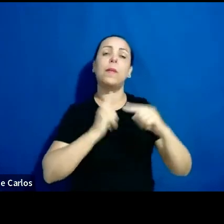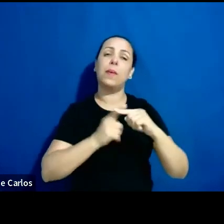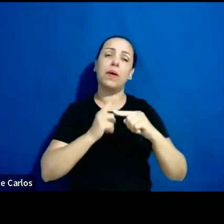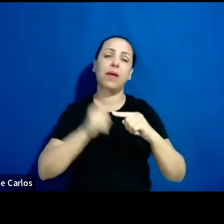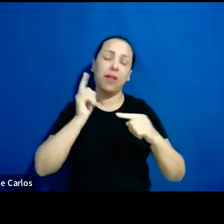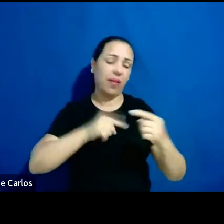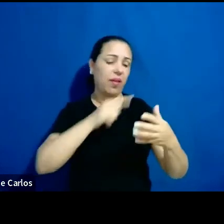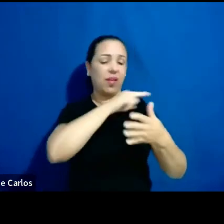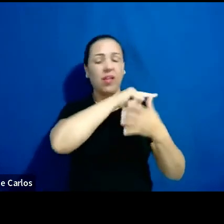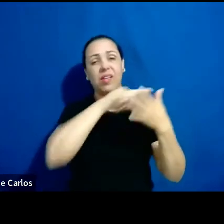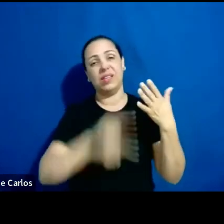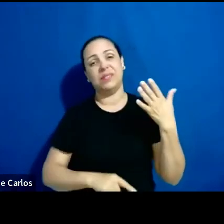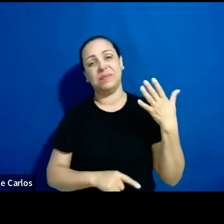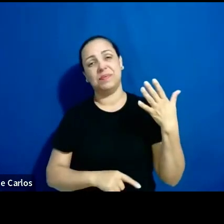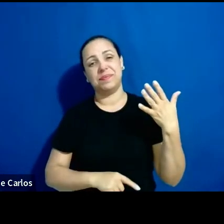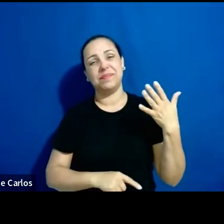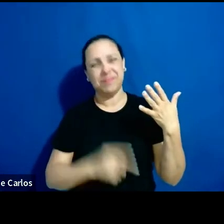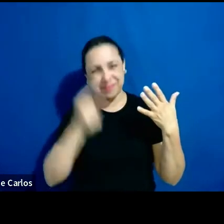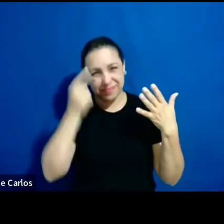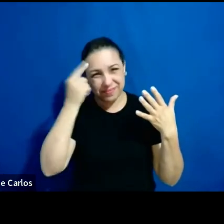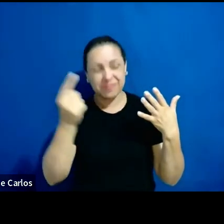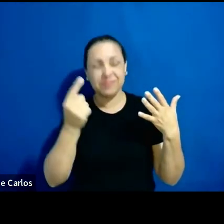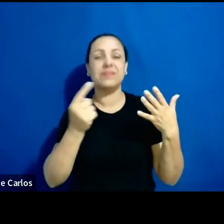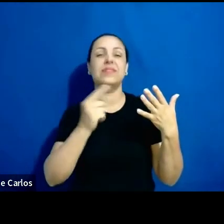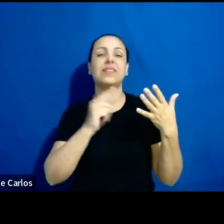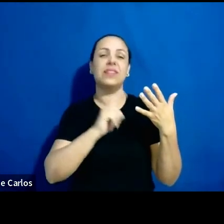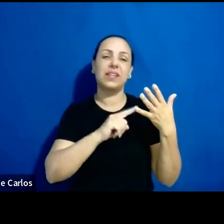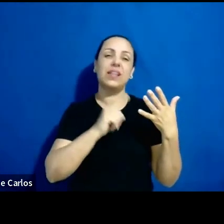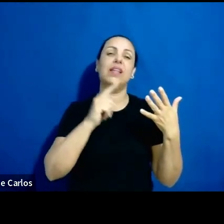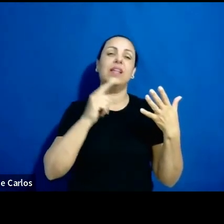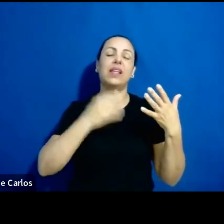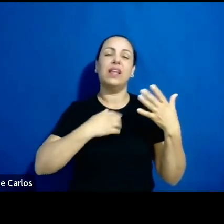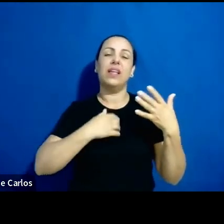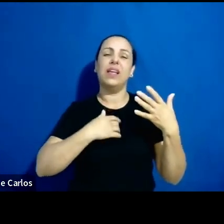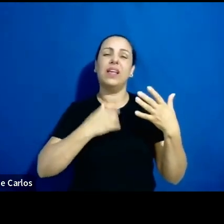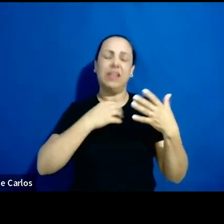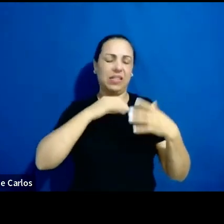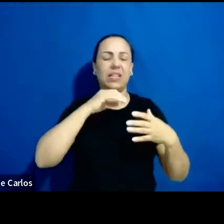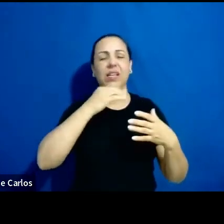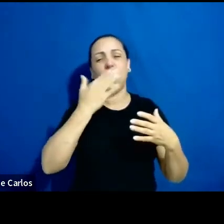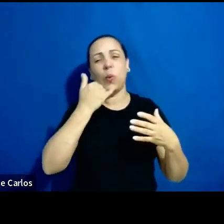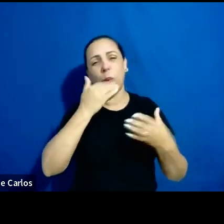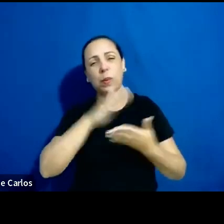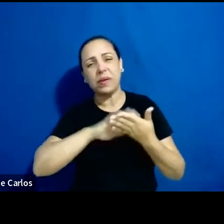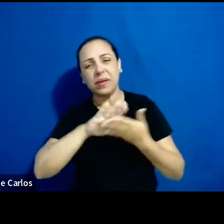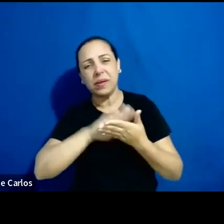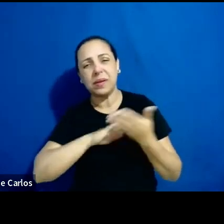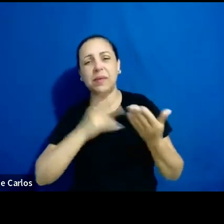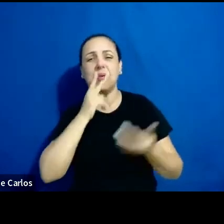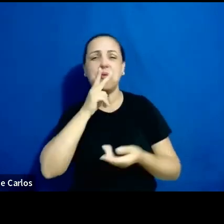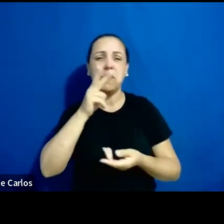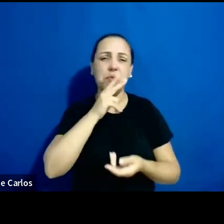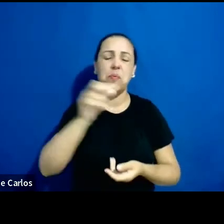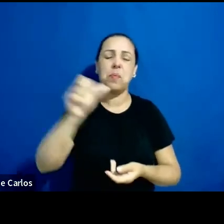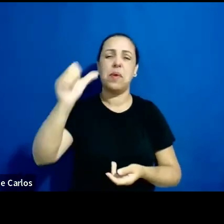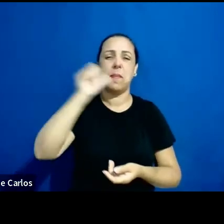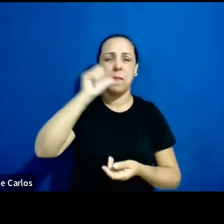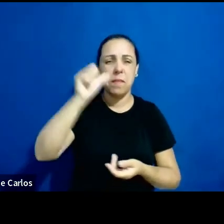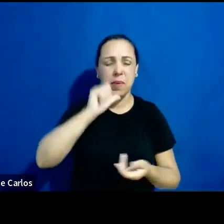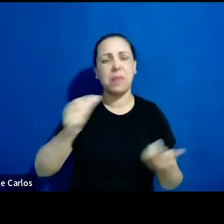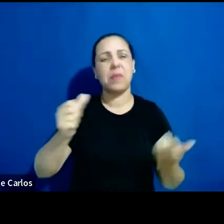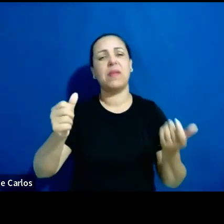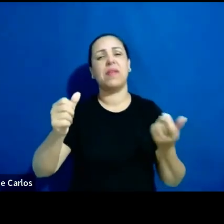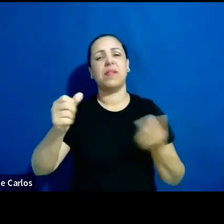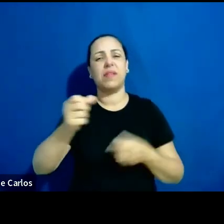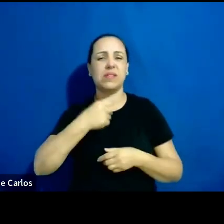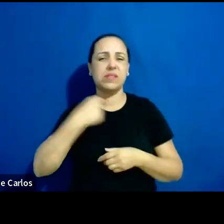acabei de citar. Quais são os sintomas? Dor no peito, irradiada por membro superior, esquerdo, braço esquerdo, começa a